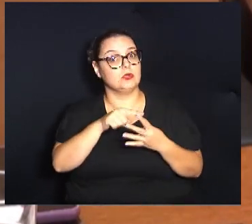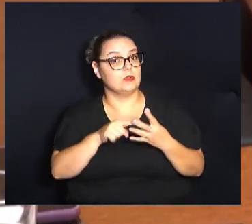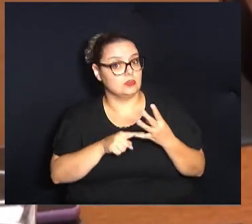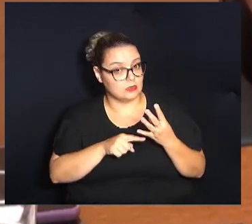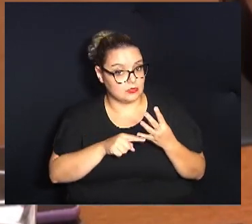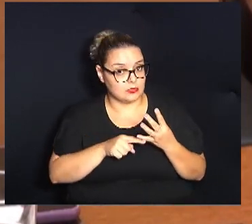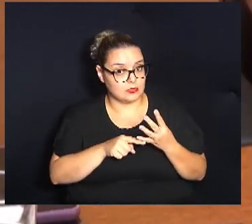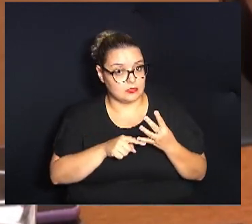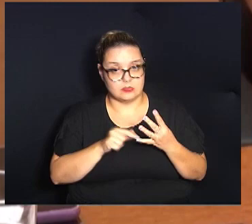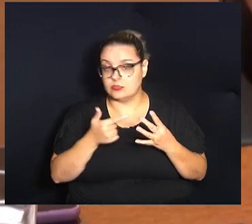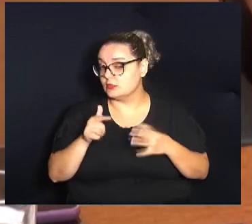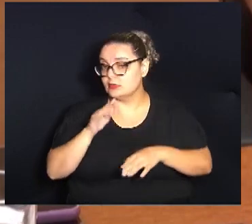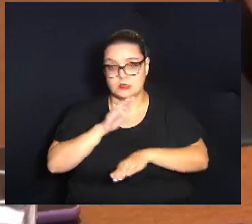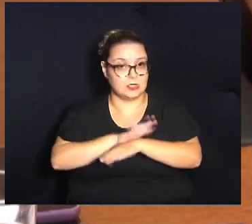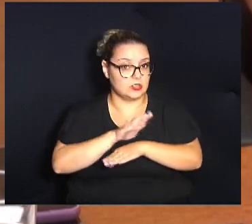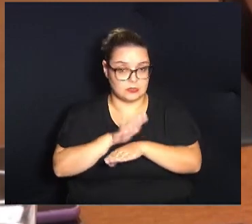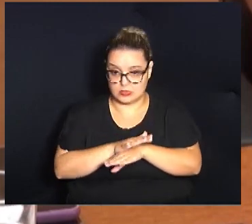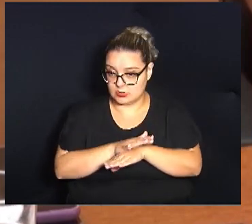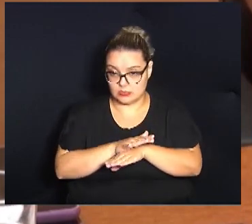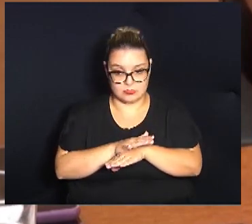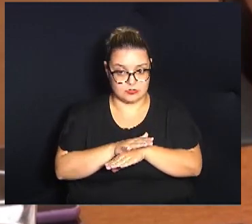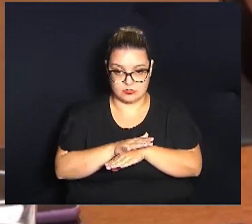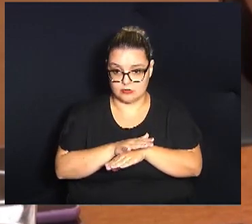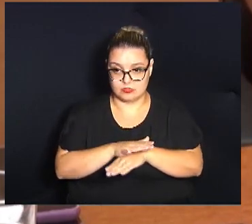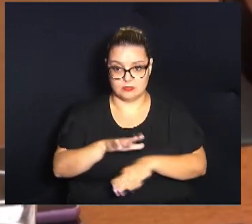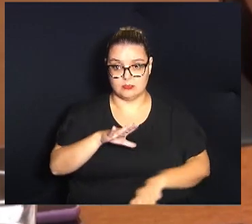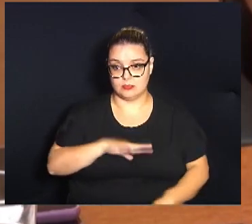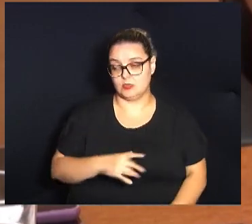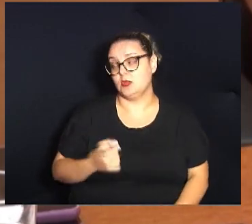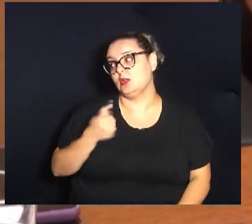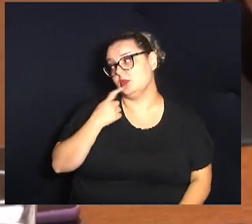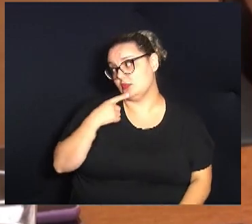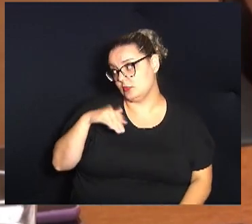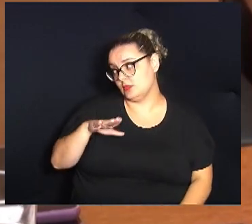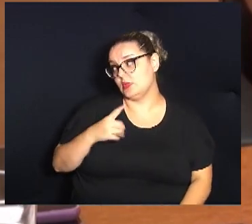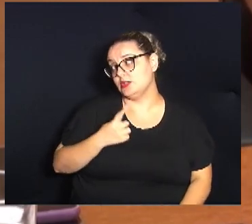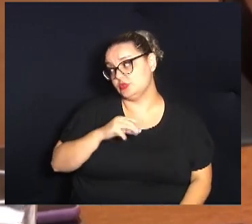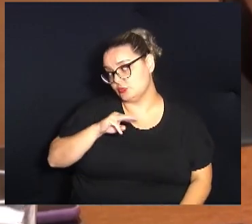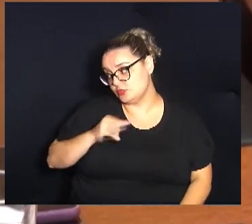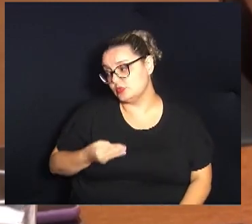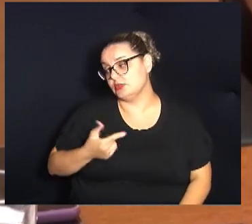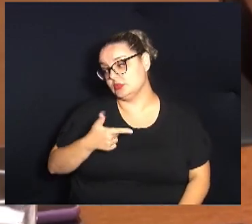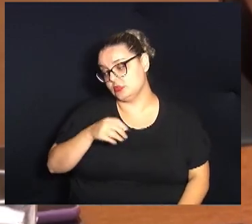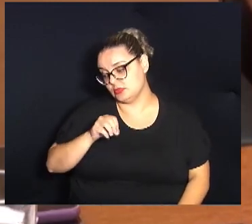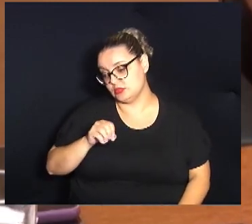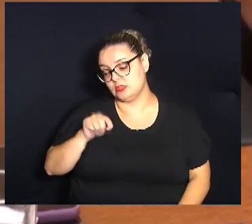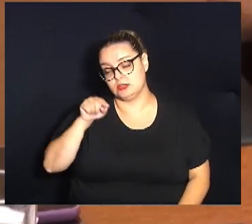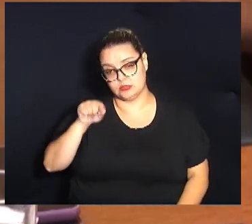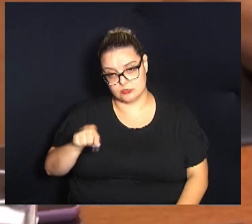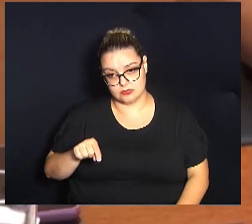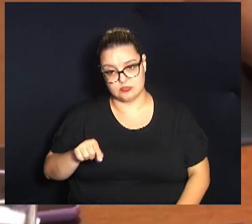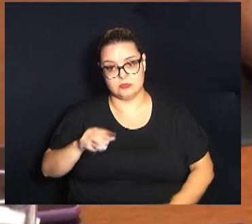sem ajudante, para uma cidade com mais de 1.200.000 habitantes.